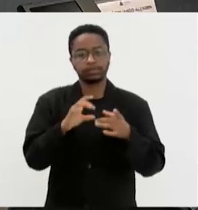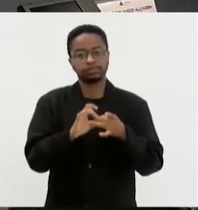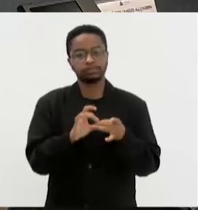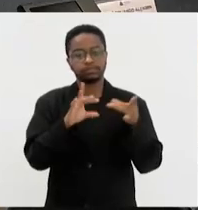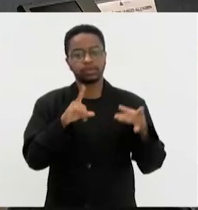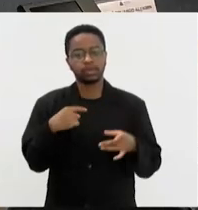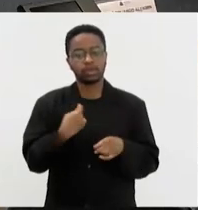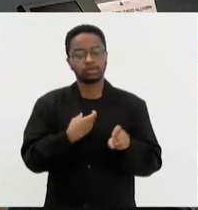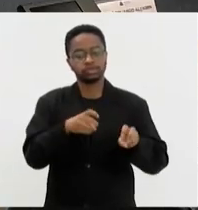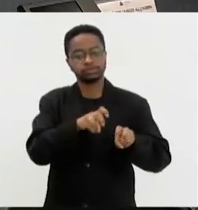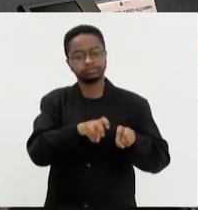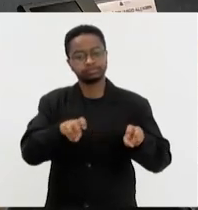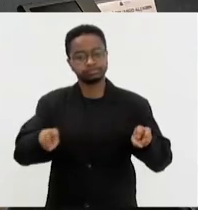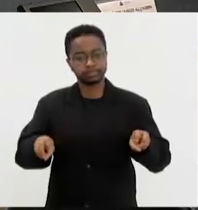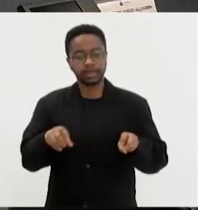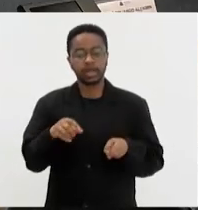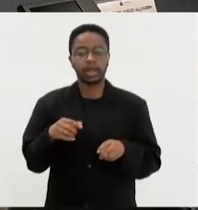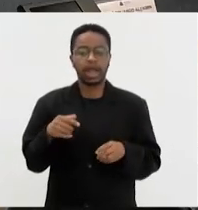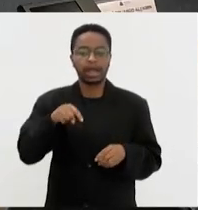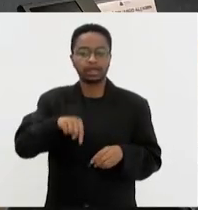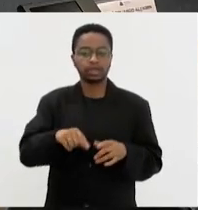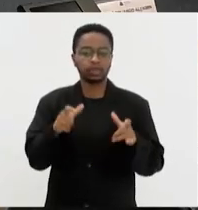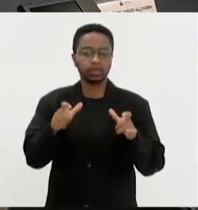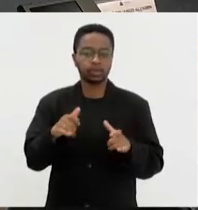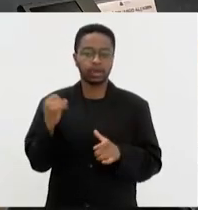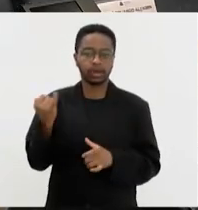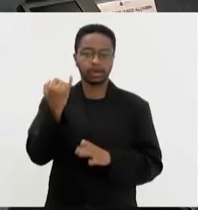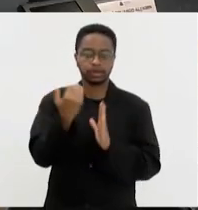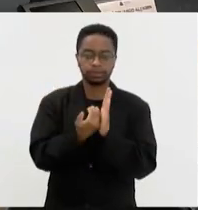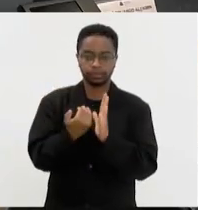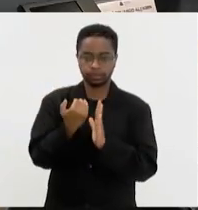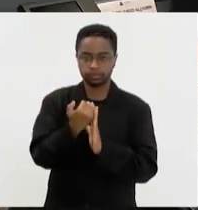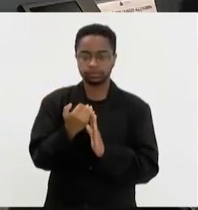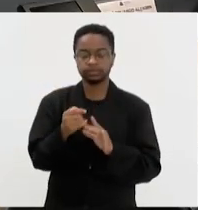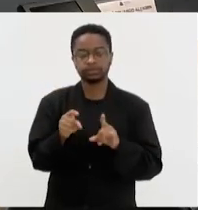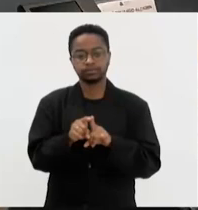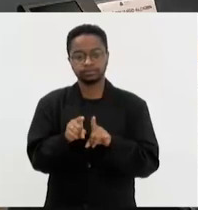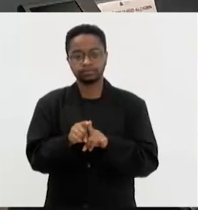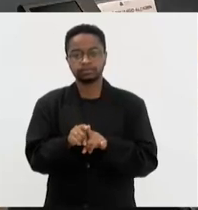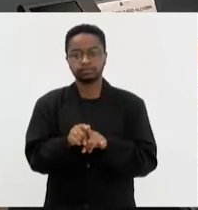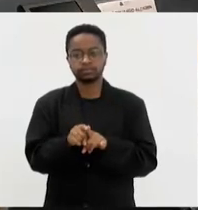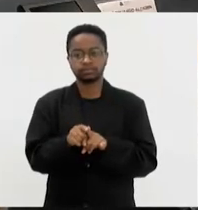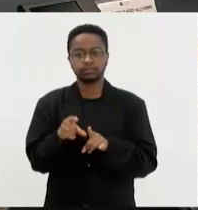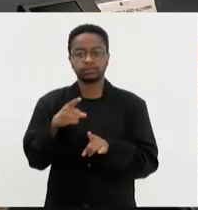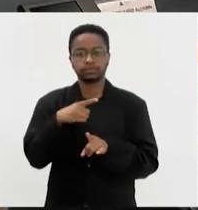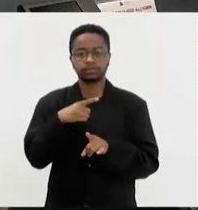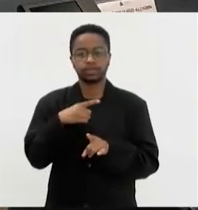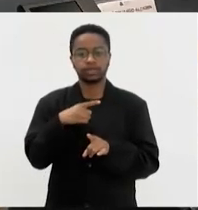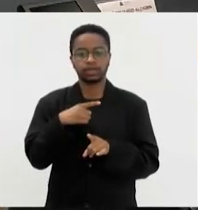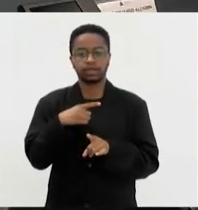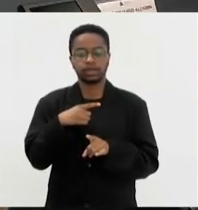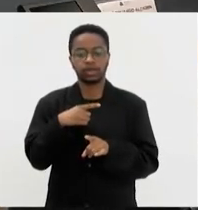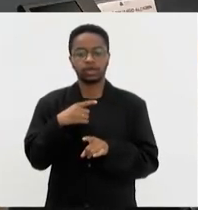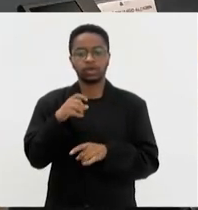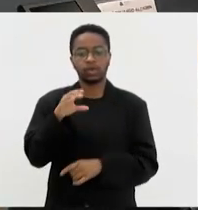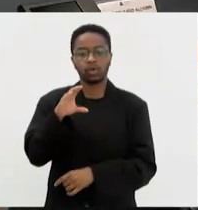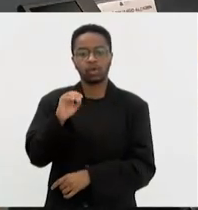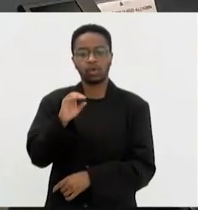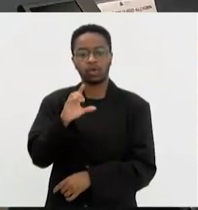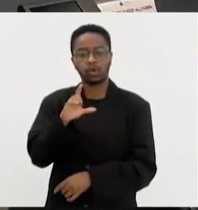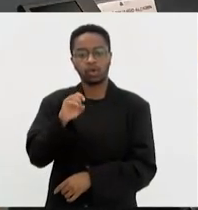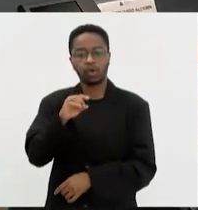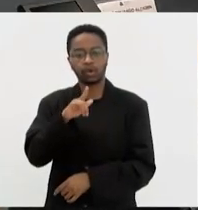eh de grande importância para esse colóquio em que pretendemos